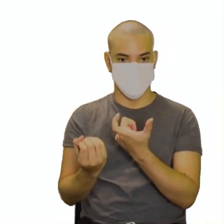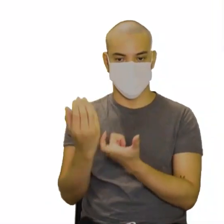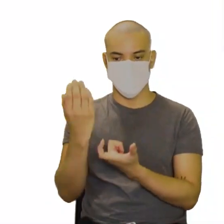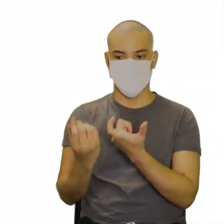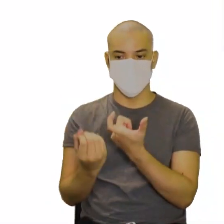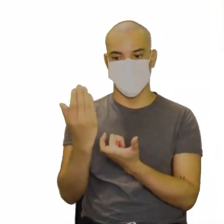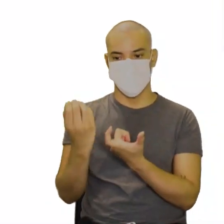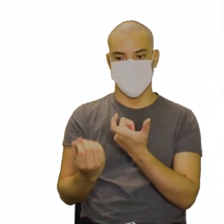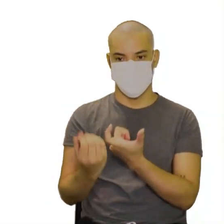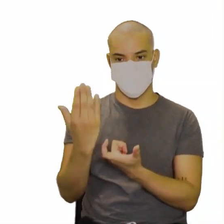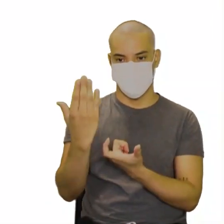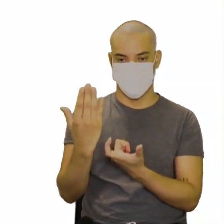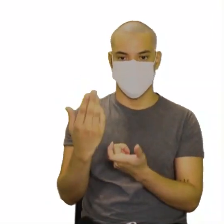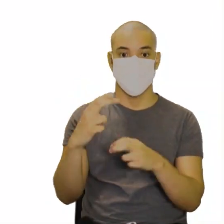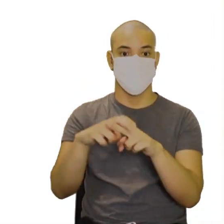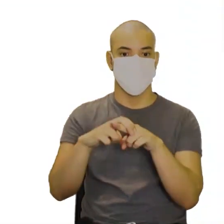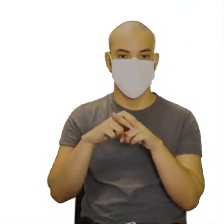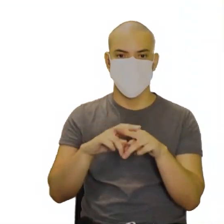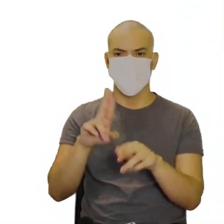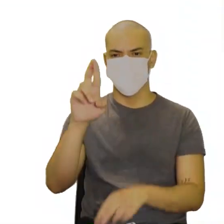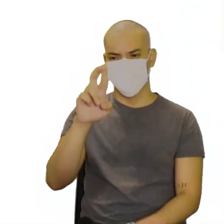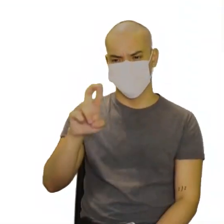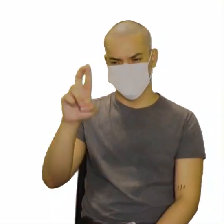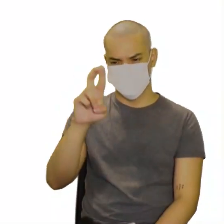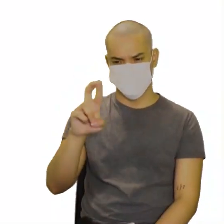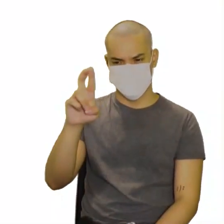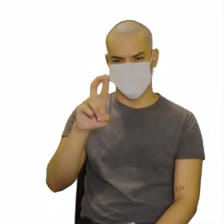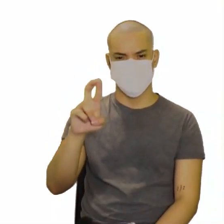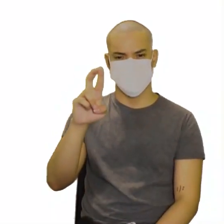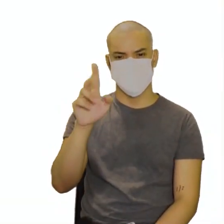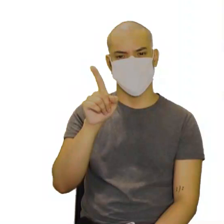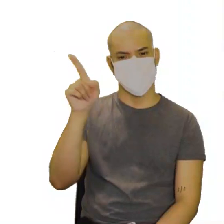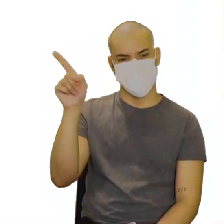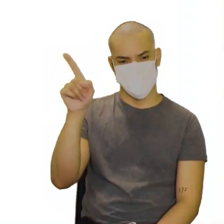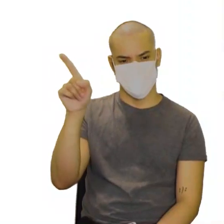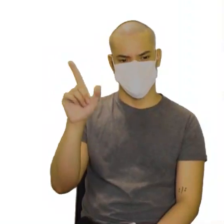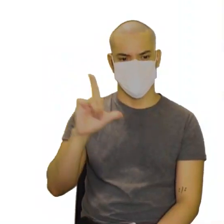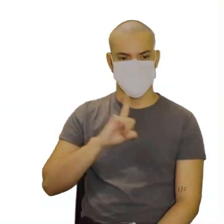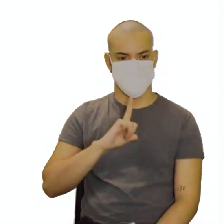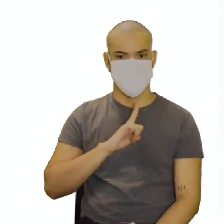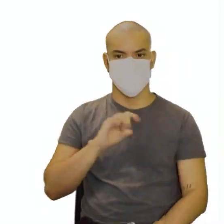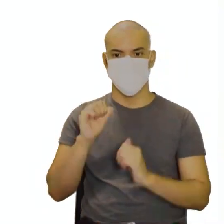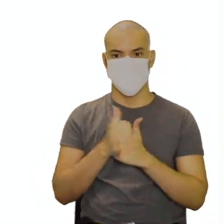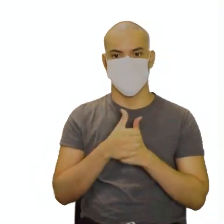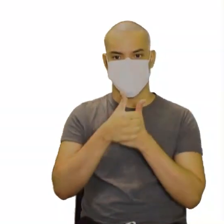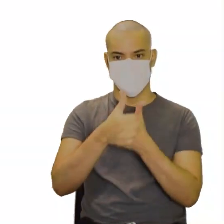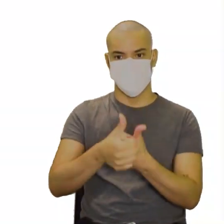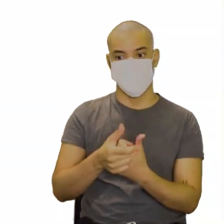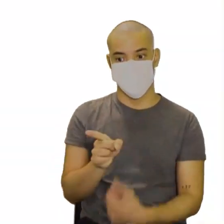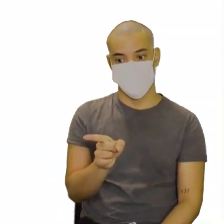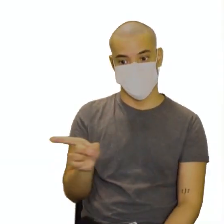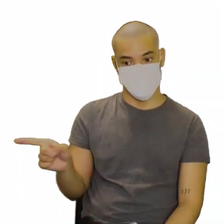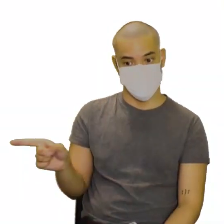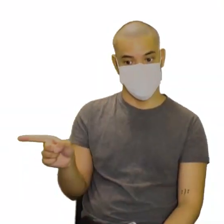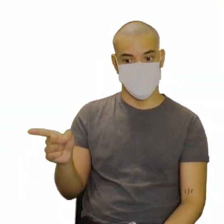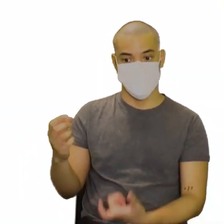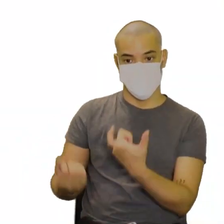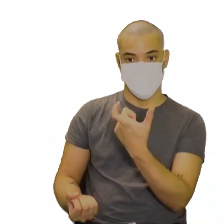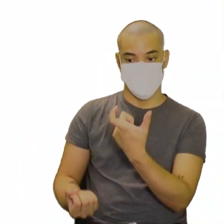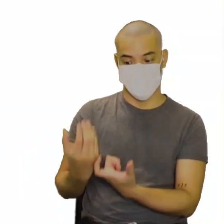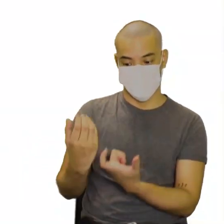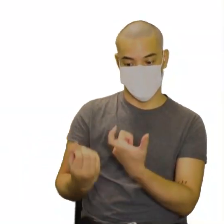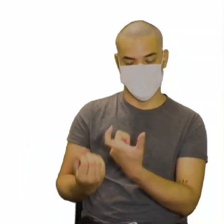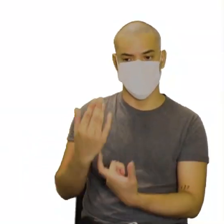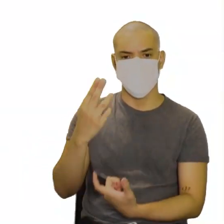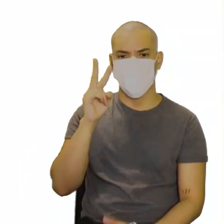resistência equivalente. Então, observando essa figura aqui, ó, vou deixar a relação aqui do lado. Observando essa figura,